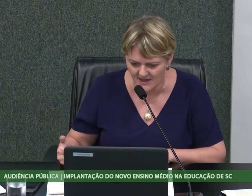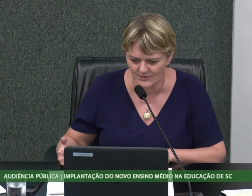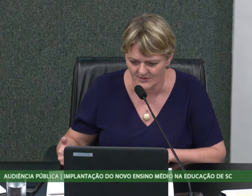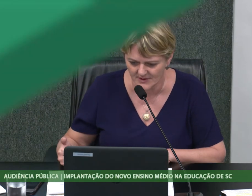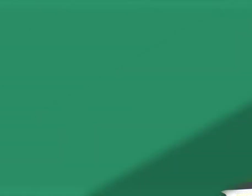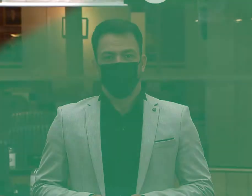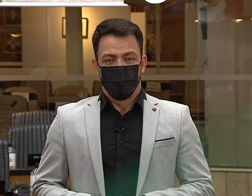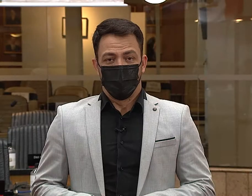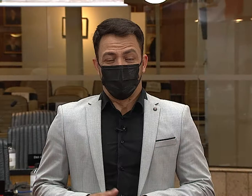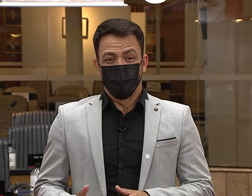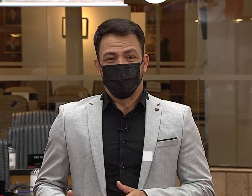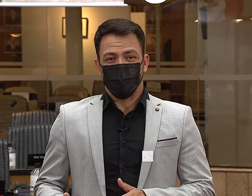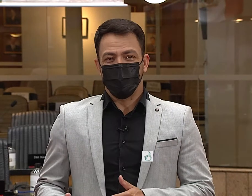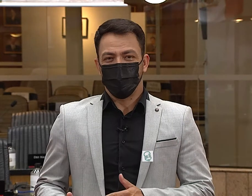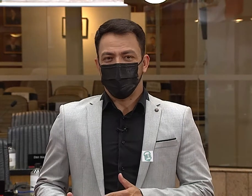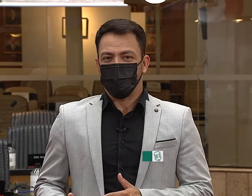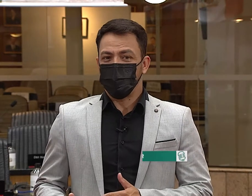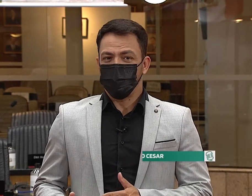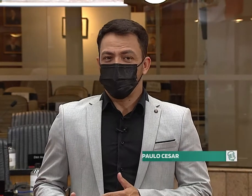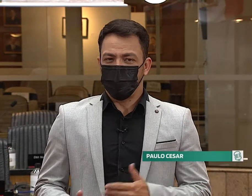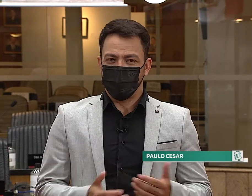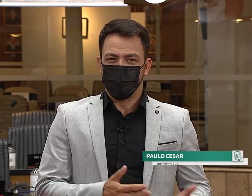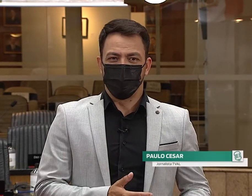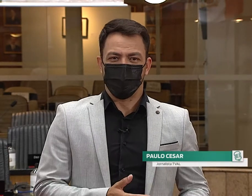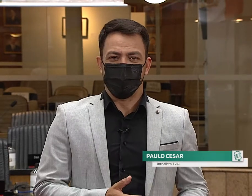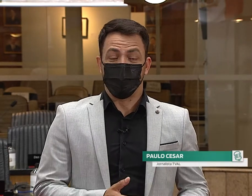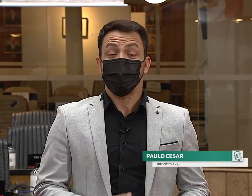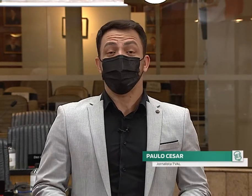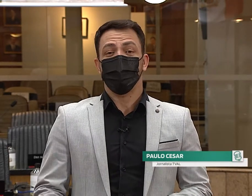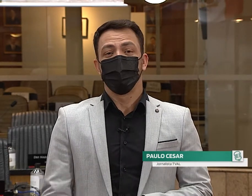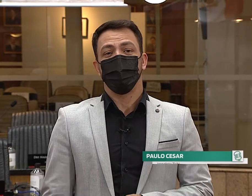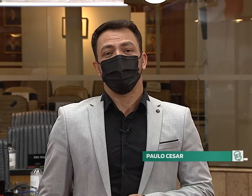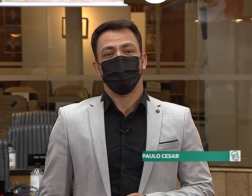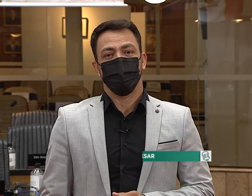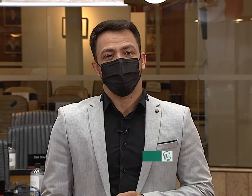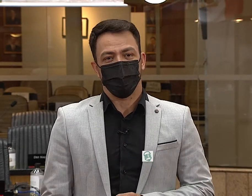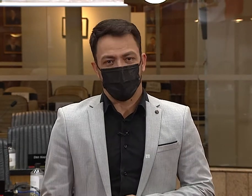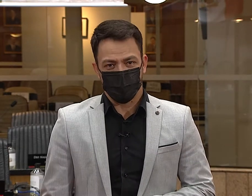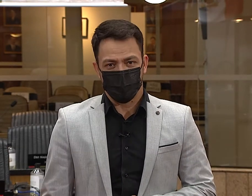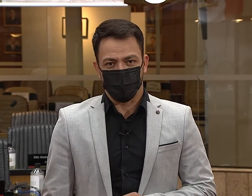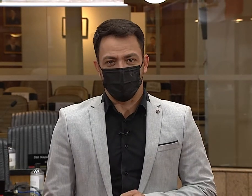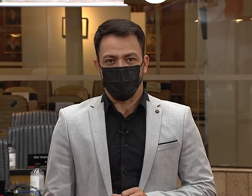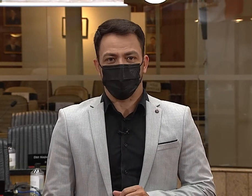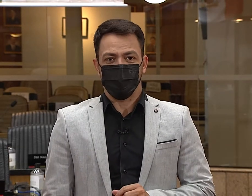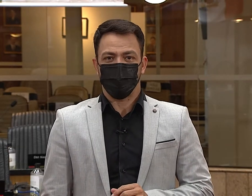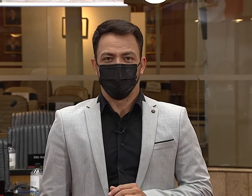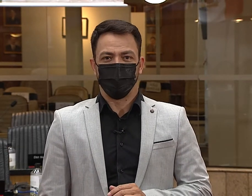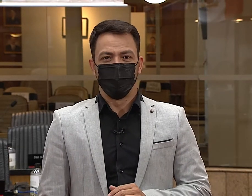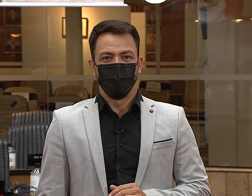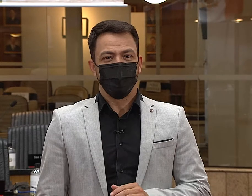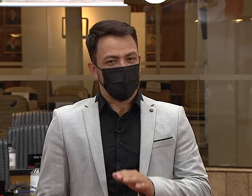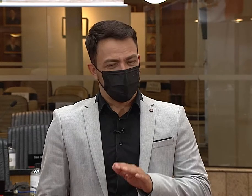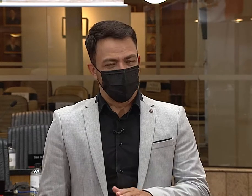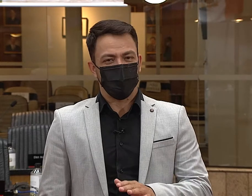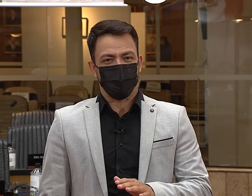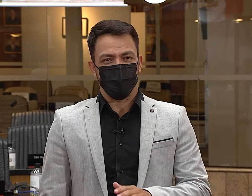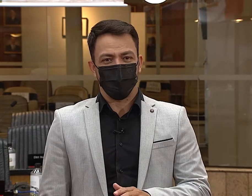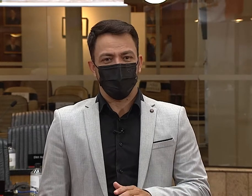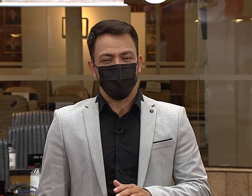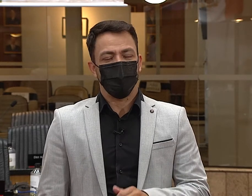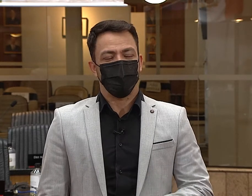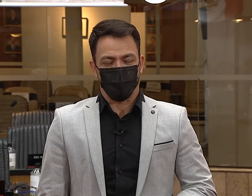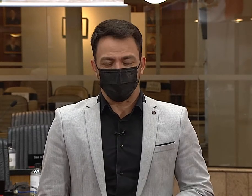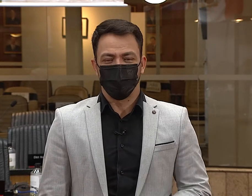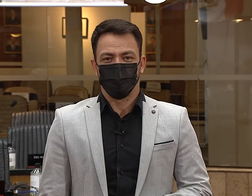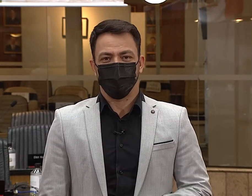respostas venham. E a educação também é tema de uma enquete lançada nesta semana nas redes sociais da Assembleia Legislativa. Quem conta